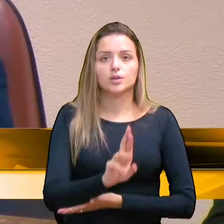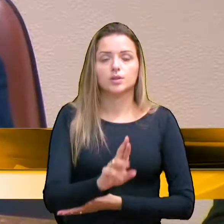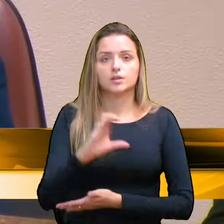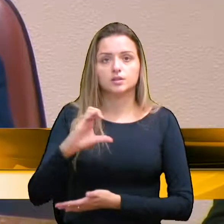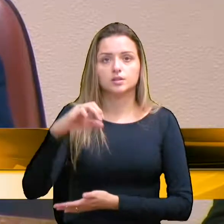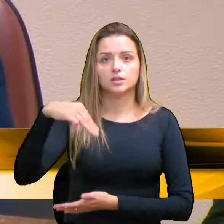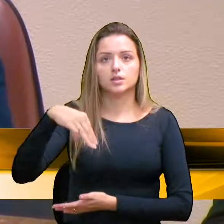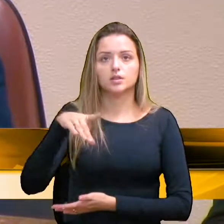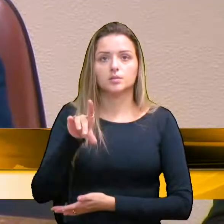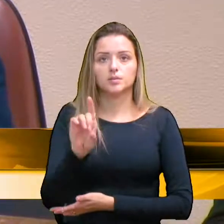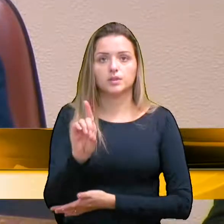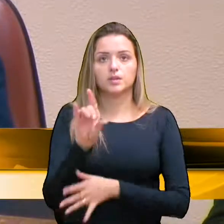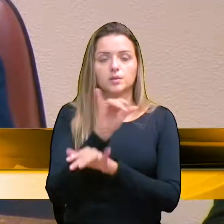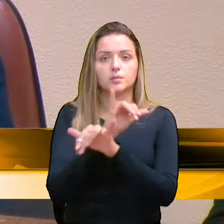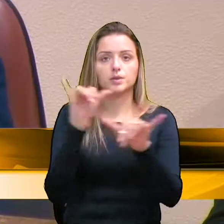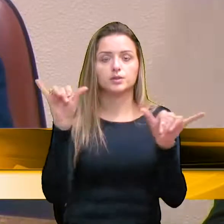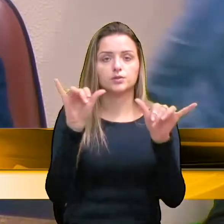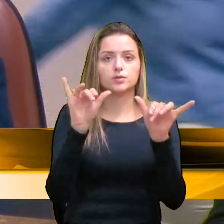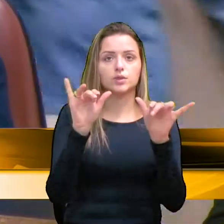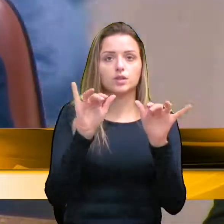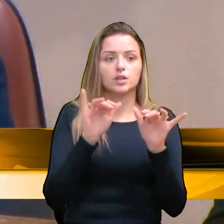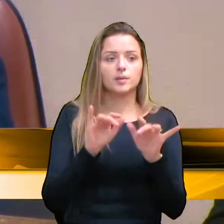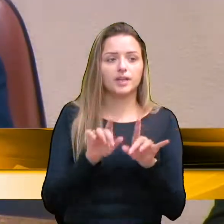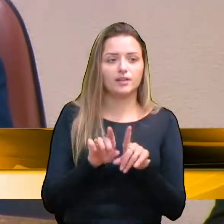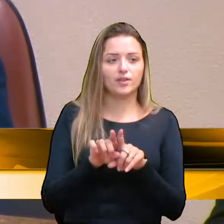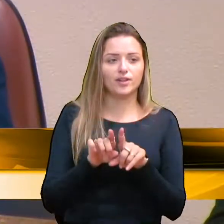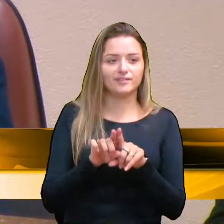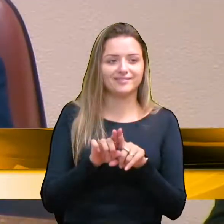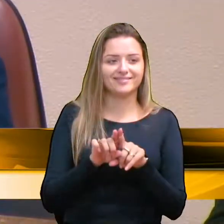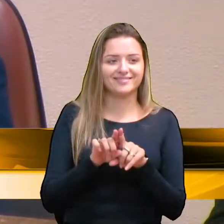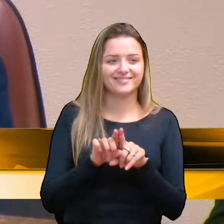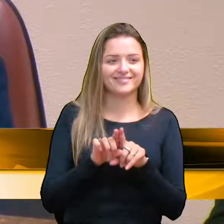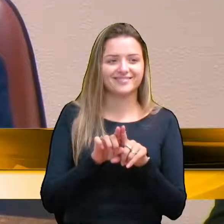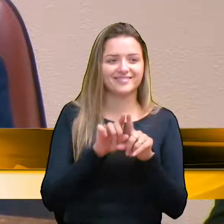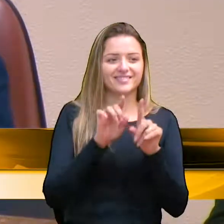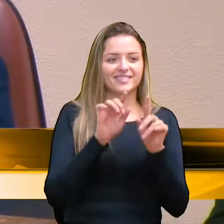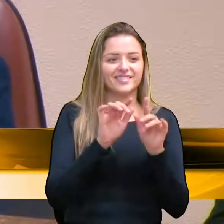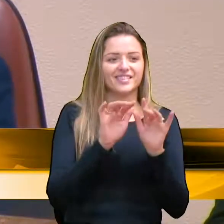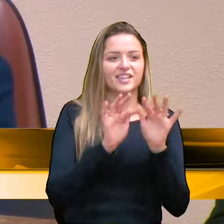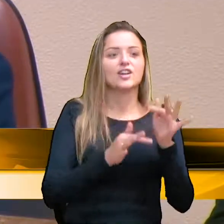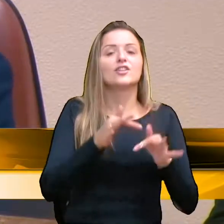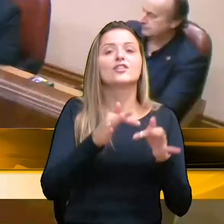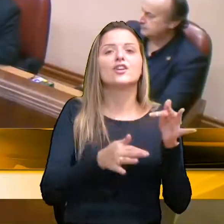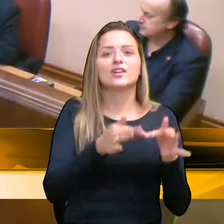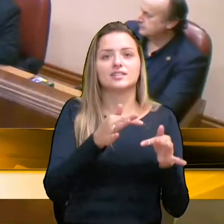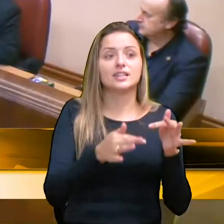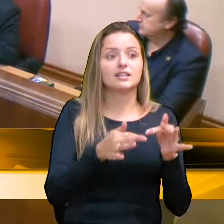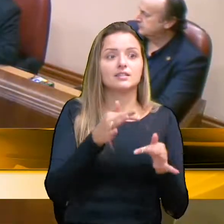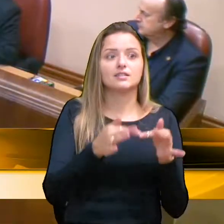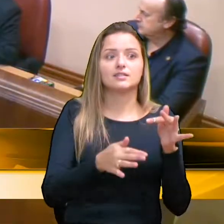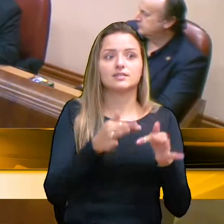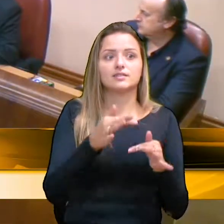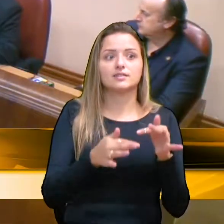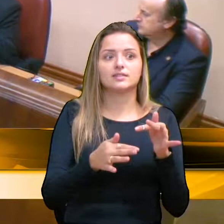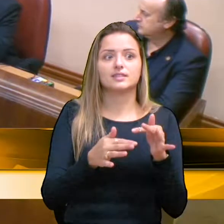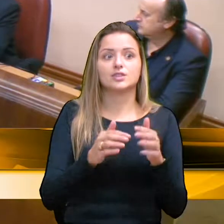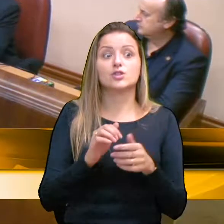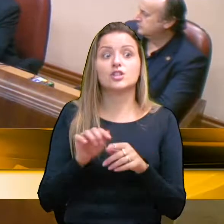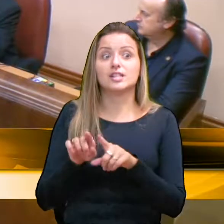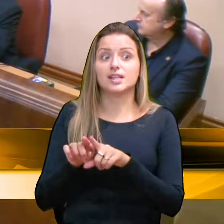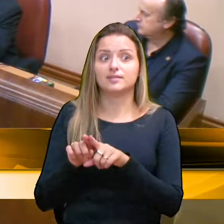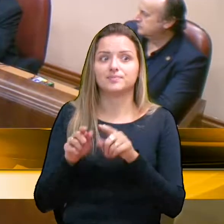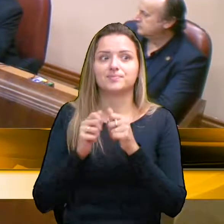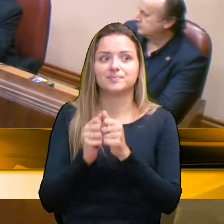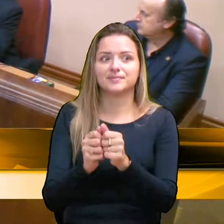CMD para divulgar o Fórum Municipal do Esporte e Lazer. Solicito a vereadora Paula Iores que faça a leitura do acordo entre os líderes. Os vereadores